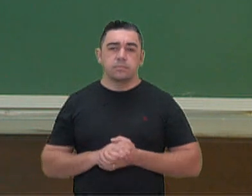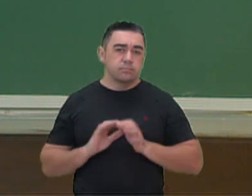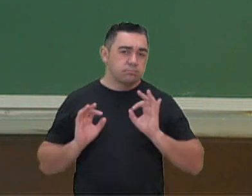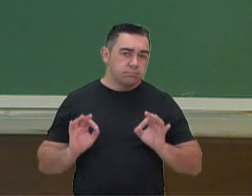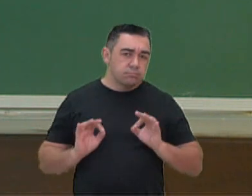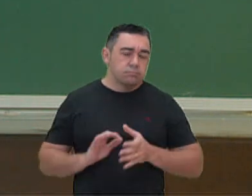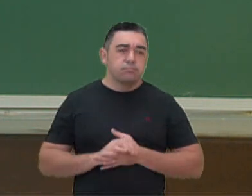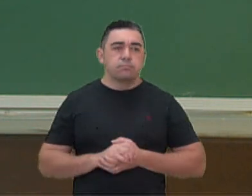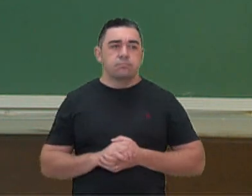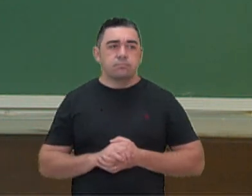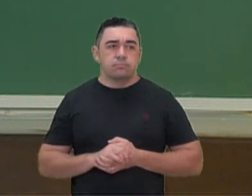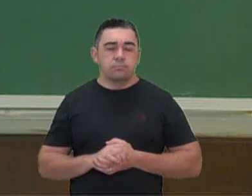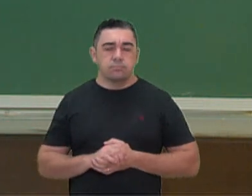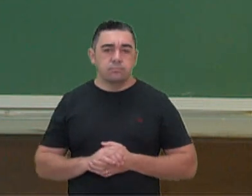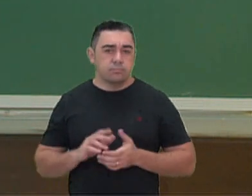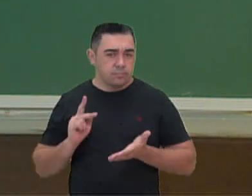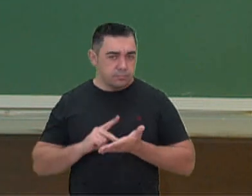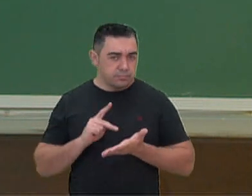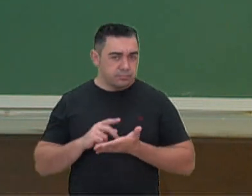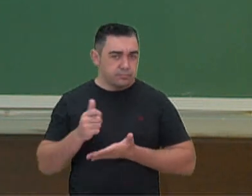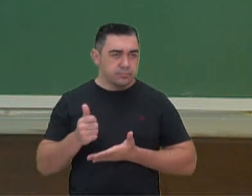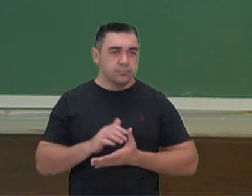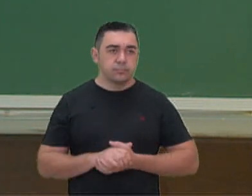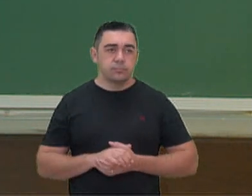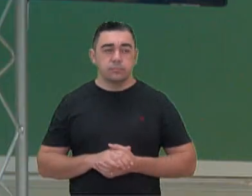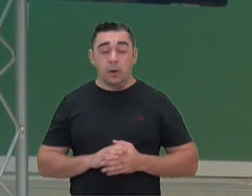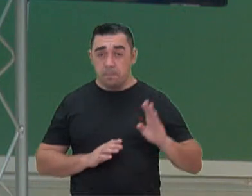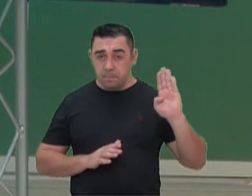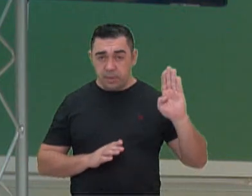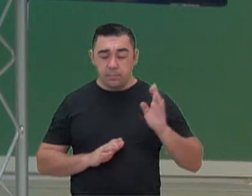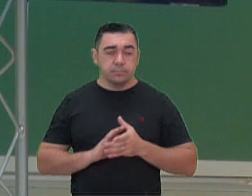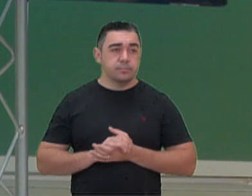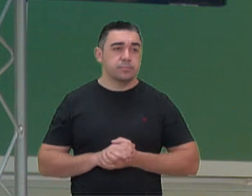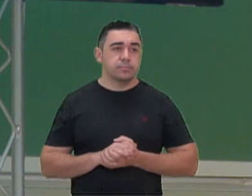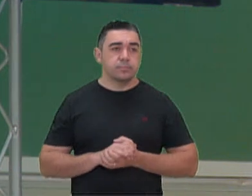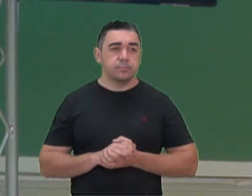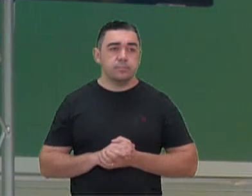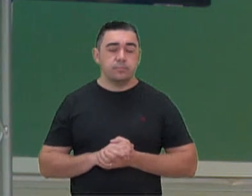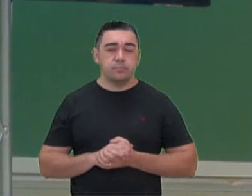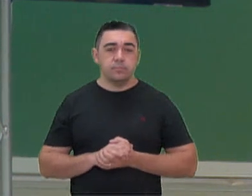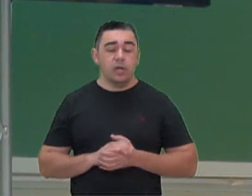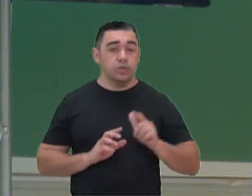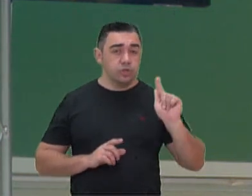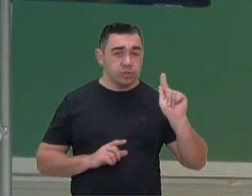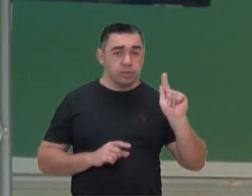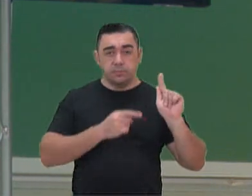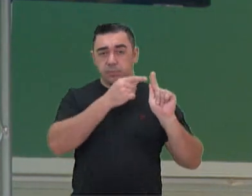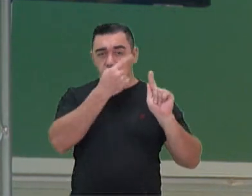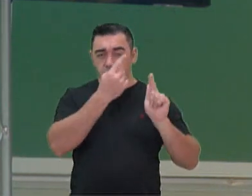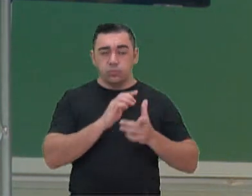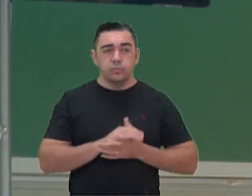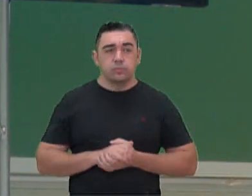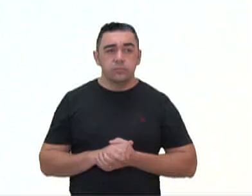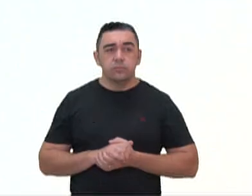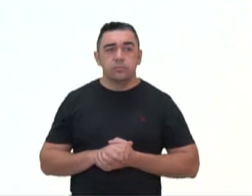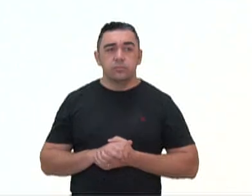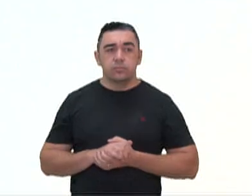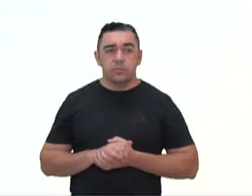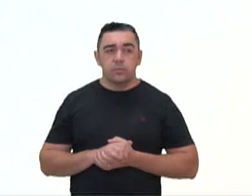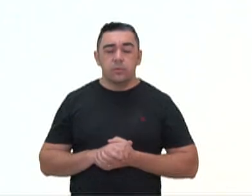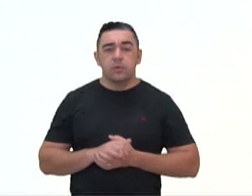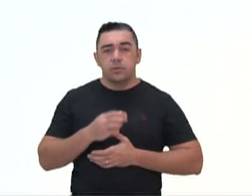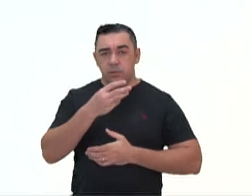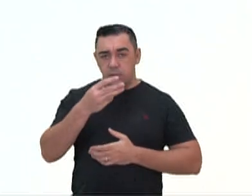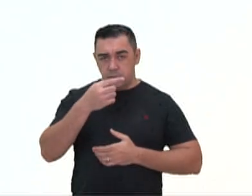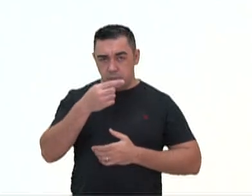3. Indicação verdadeira. Na letra B, a função inversa de g. G indicada é 3x